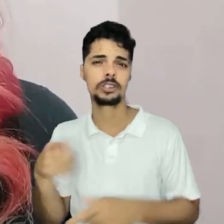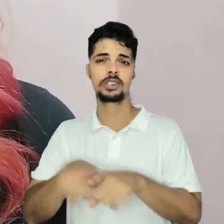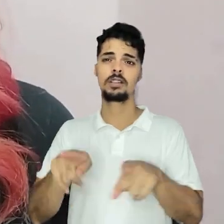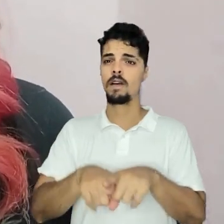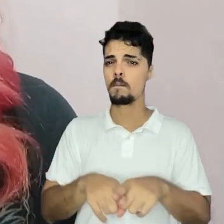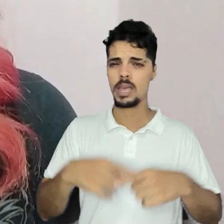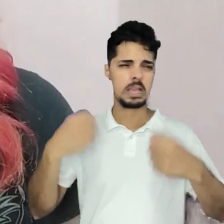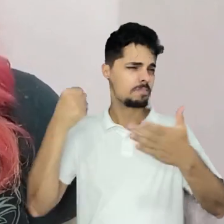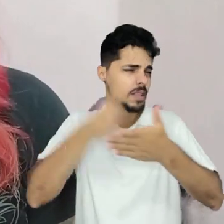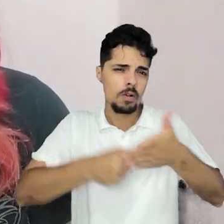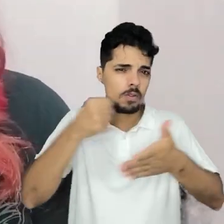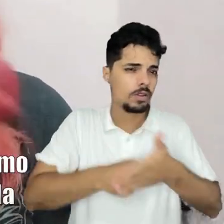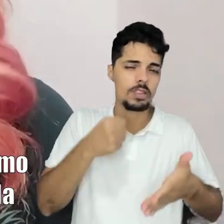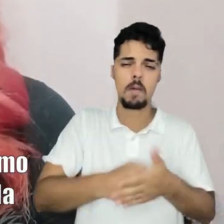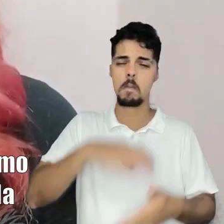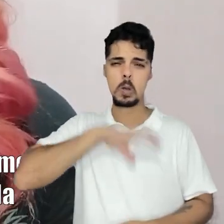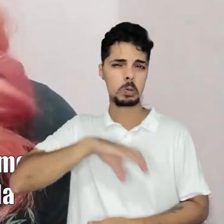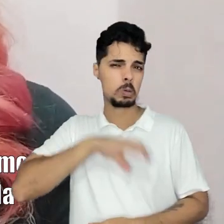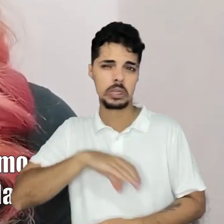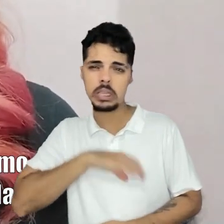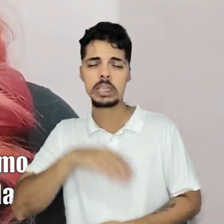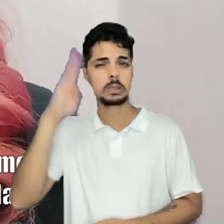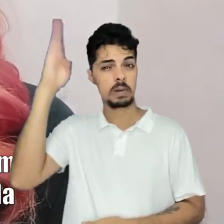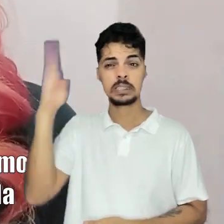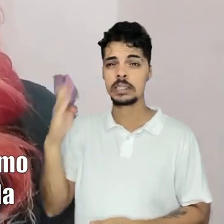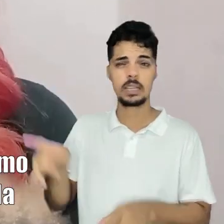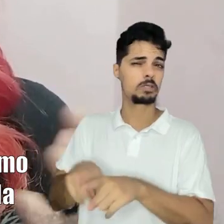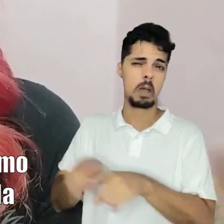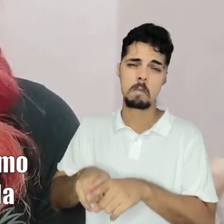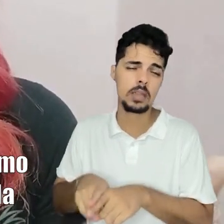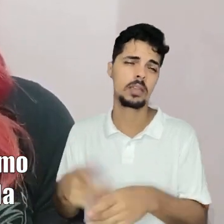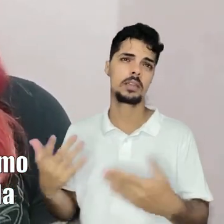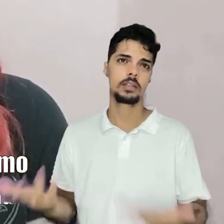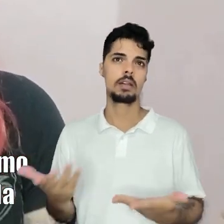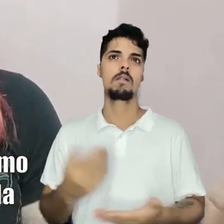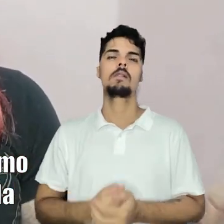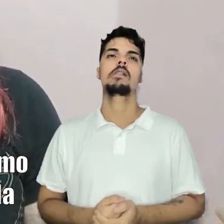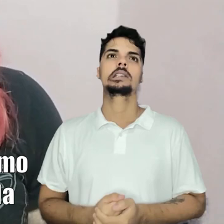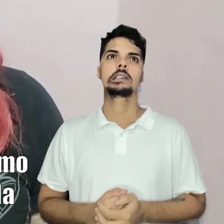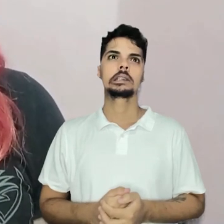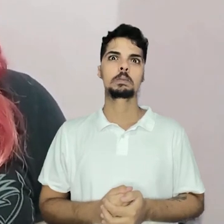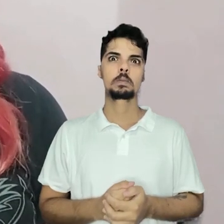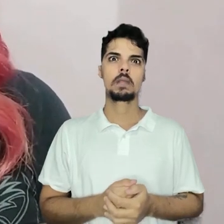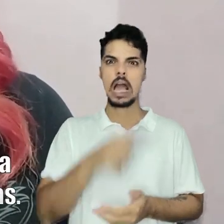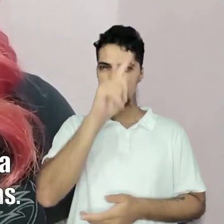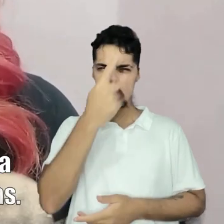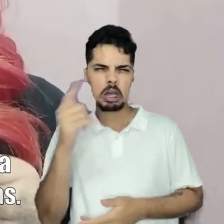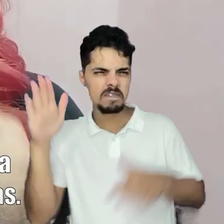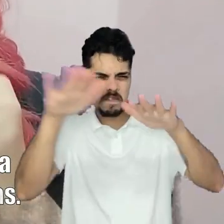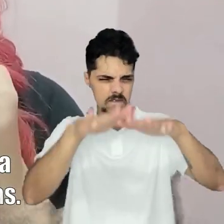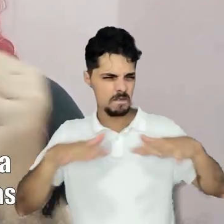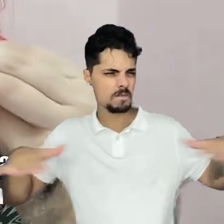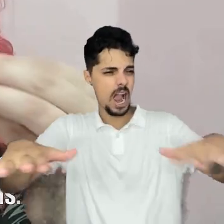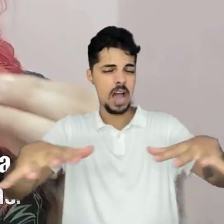e portugueses, mitos e motivos indígenas, até mesmo descrições físicas e geográficas da América. Então,